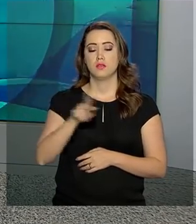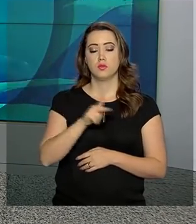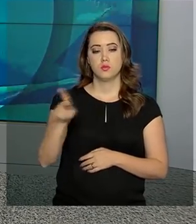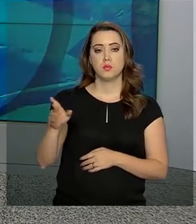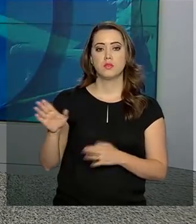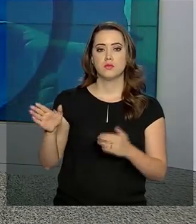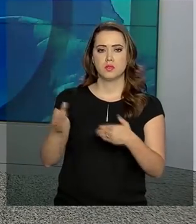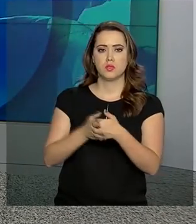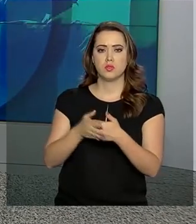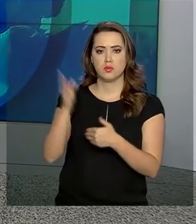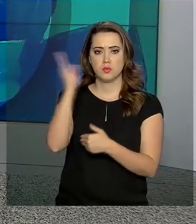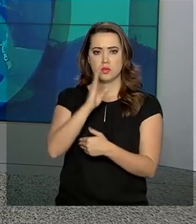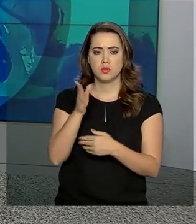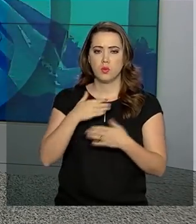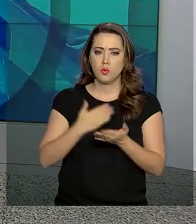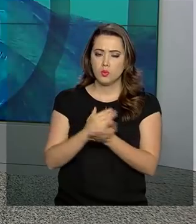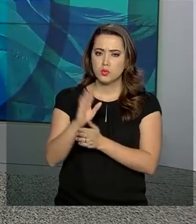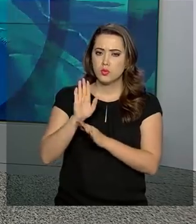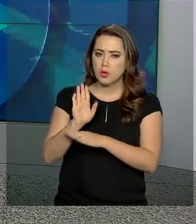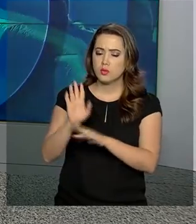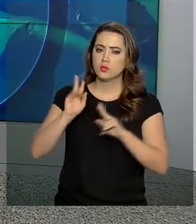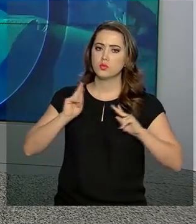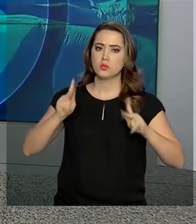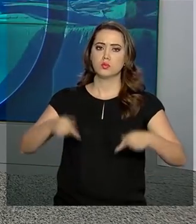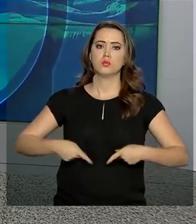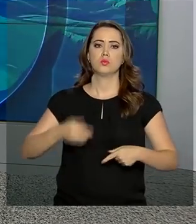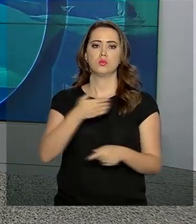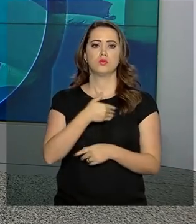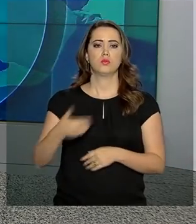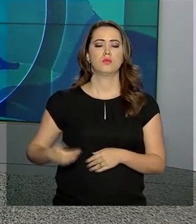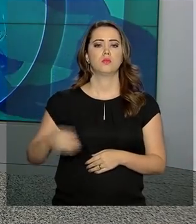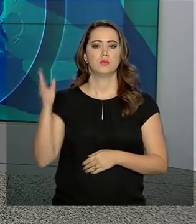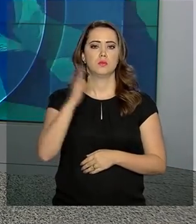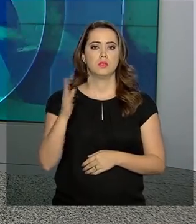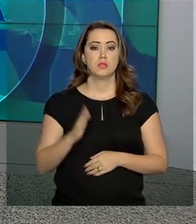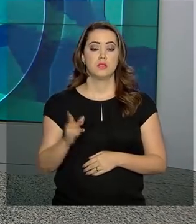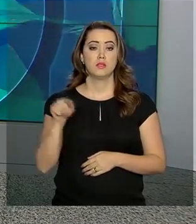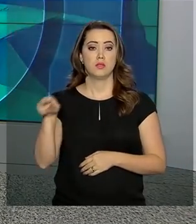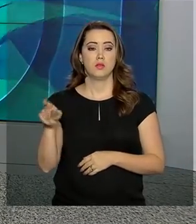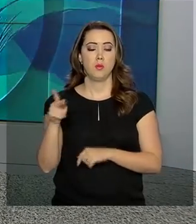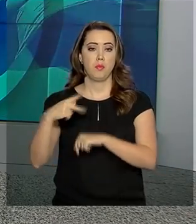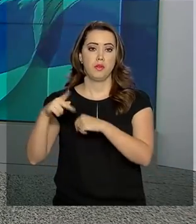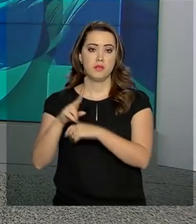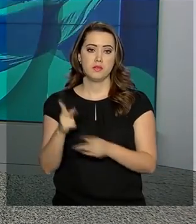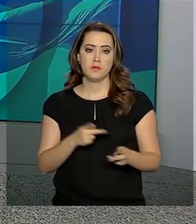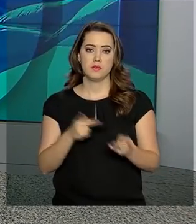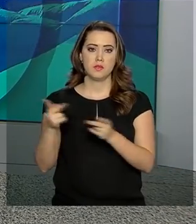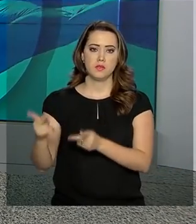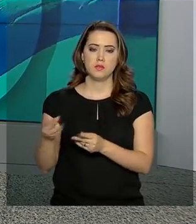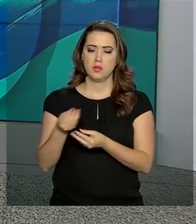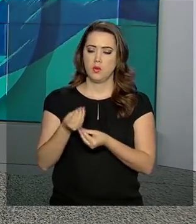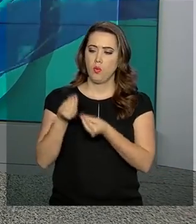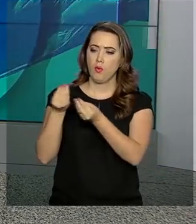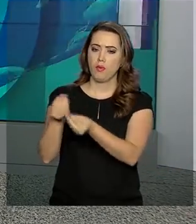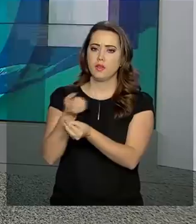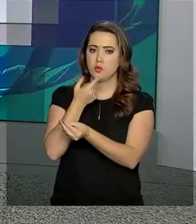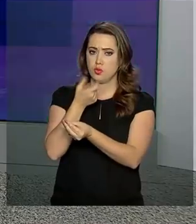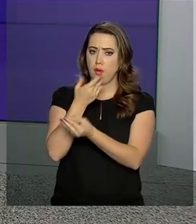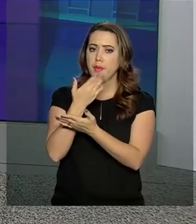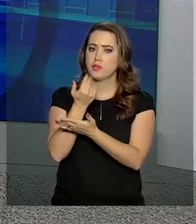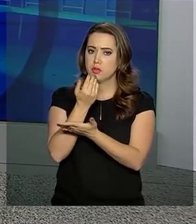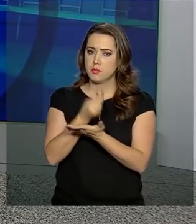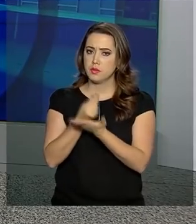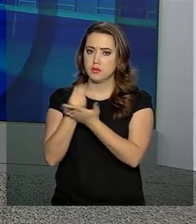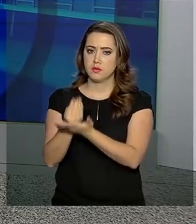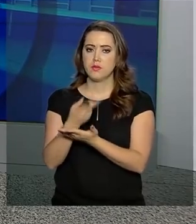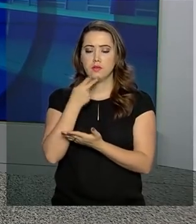está mantida a ajuda humanitária do governo brasileiro ao país vizinho, com o envio de remédios e alimentos. A